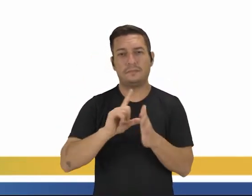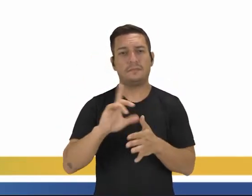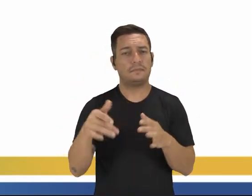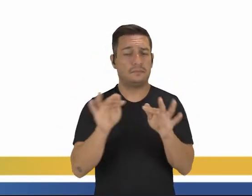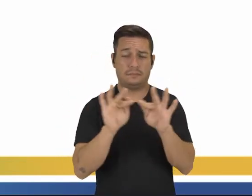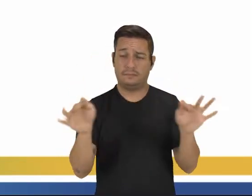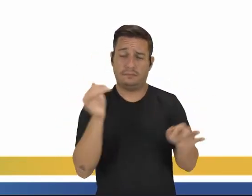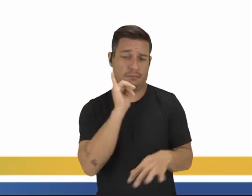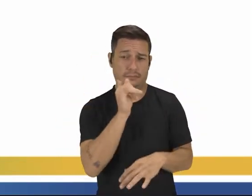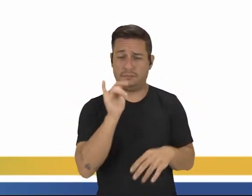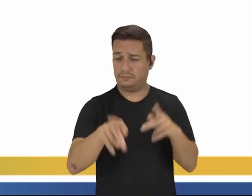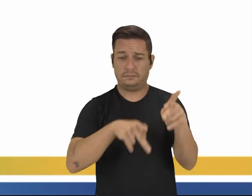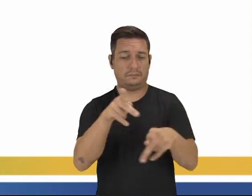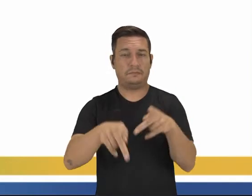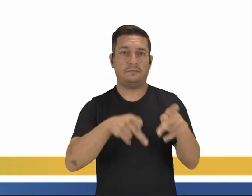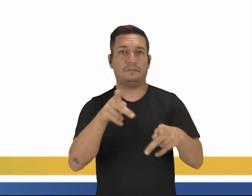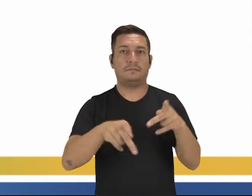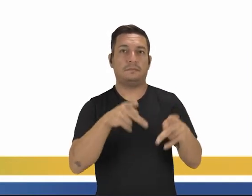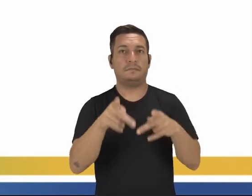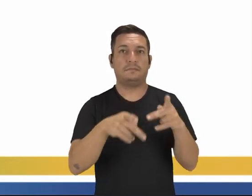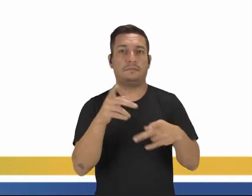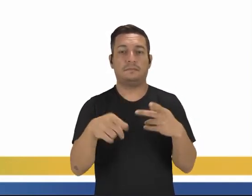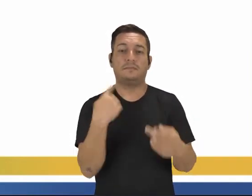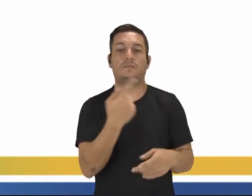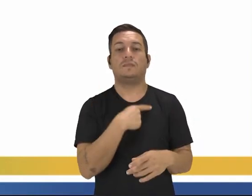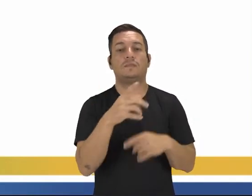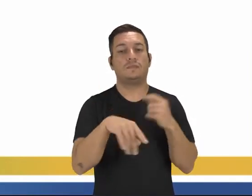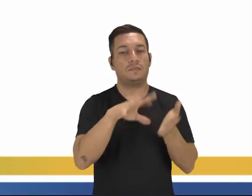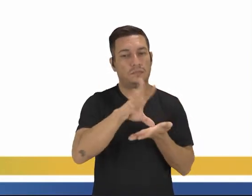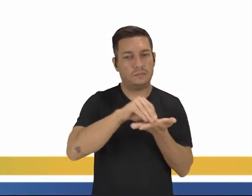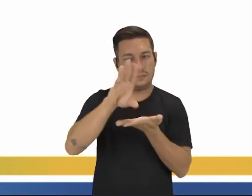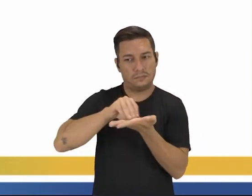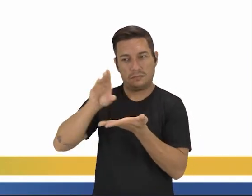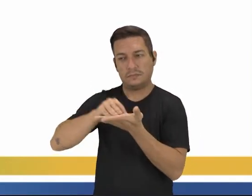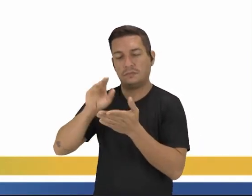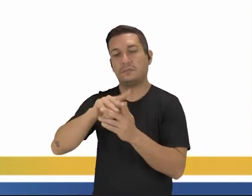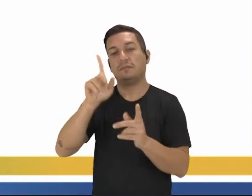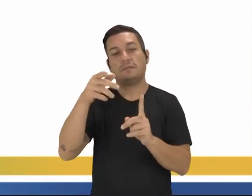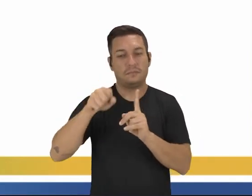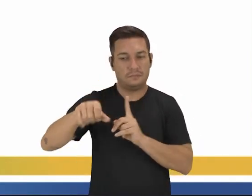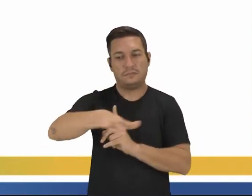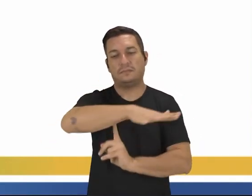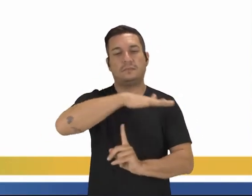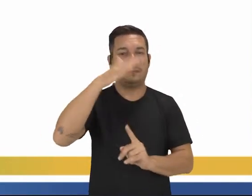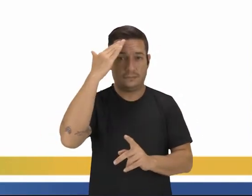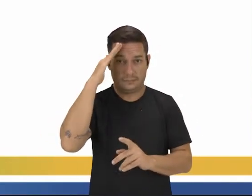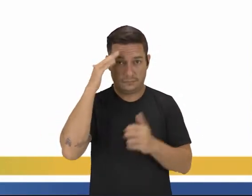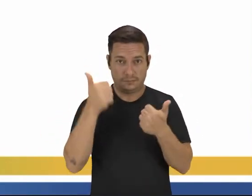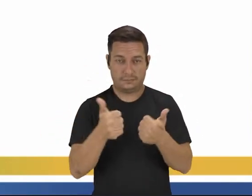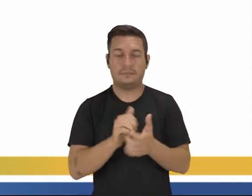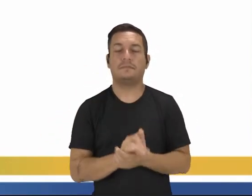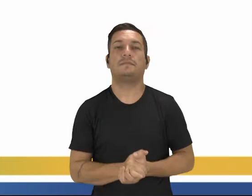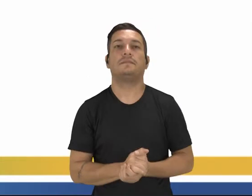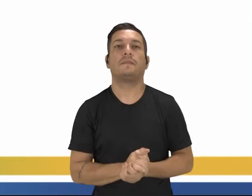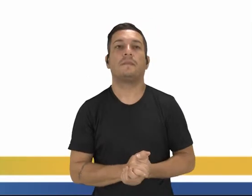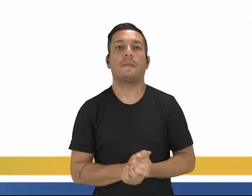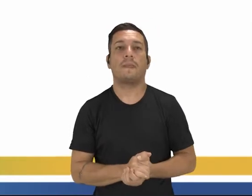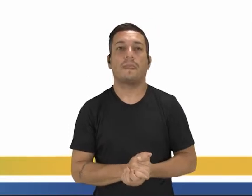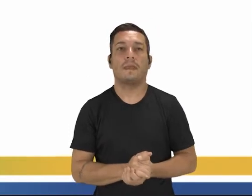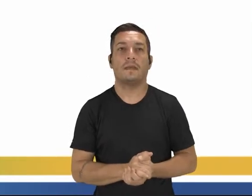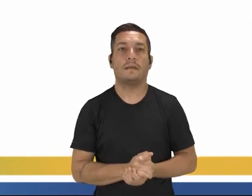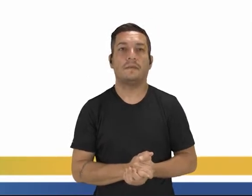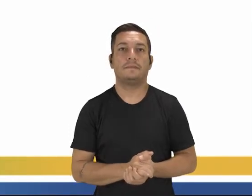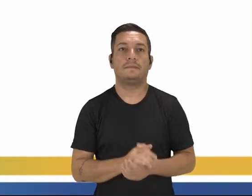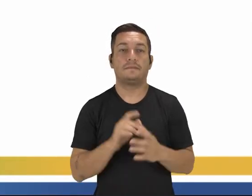frases que são ditas popularmente e nós apenas repetimos e vamos passando elas. Su uso